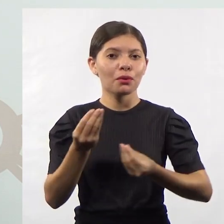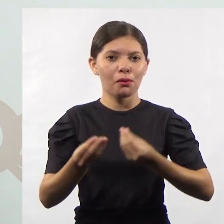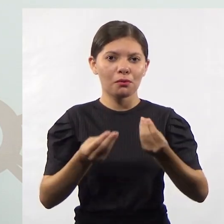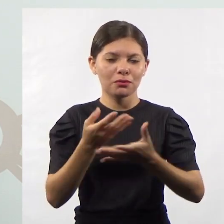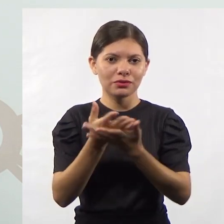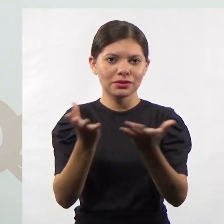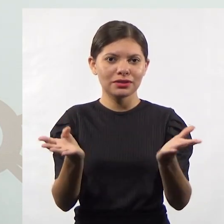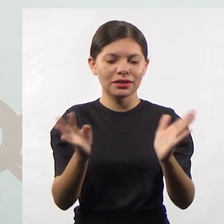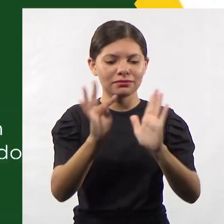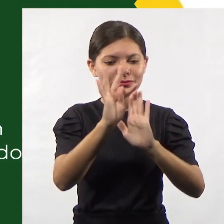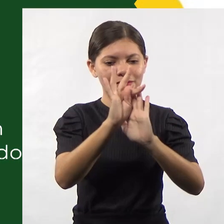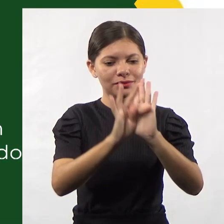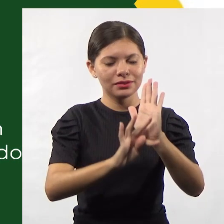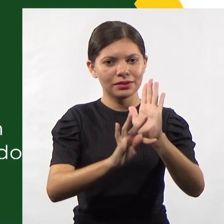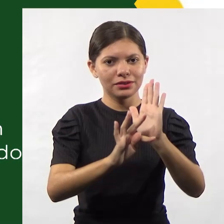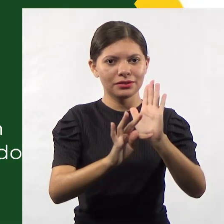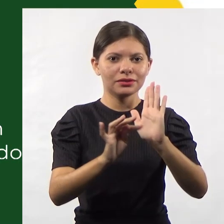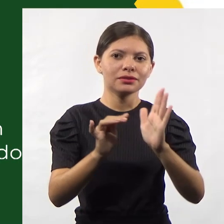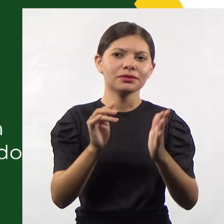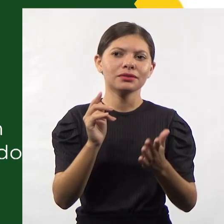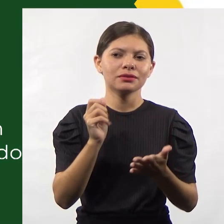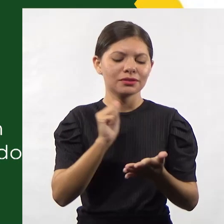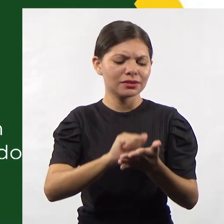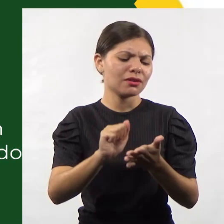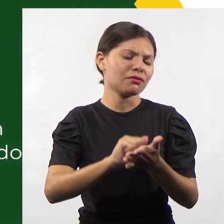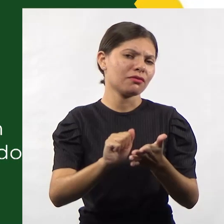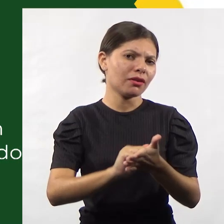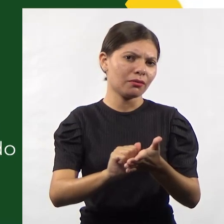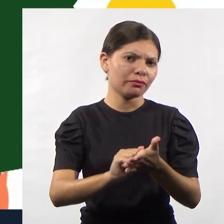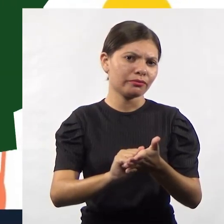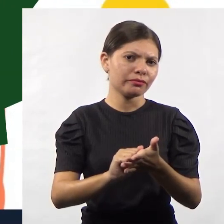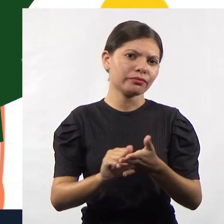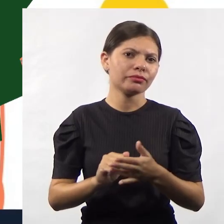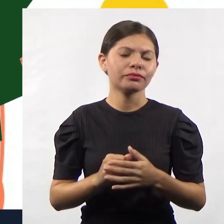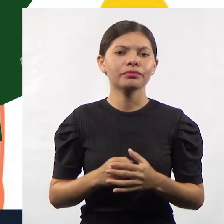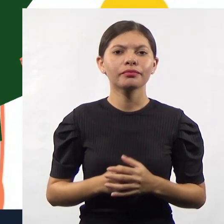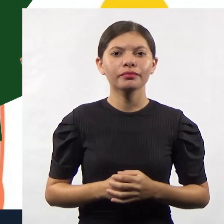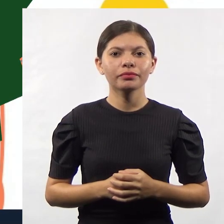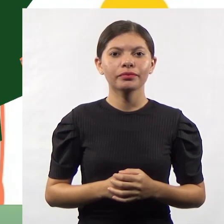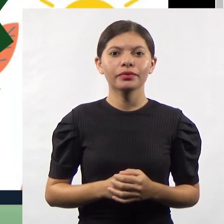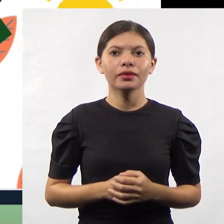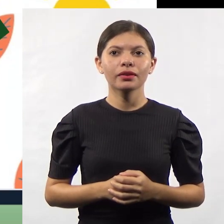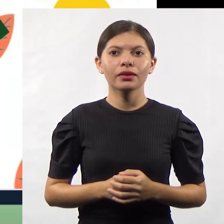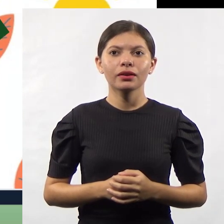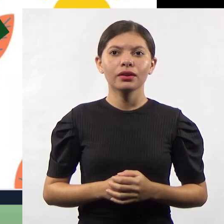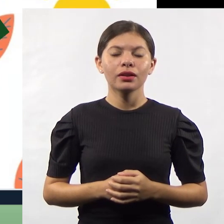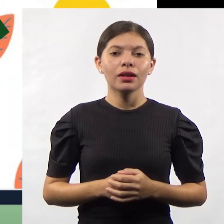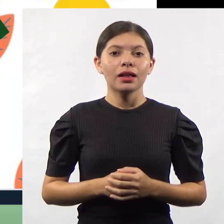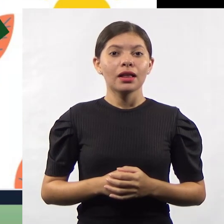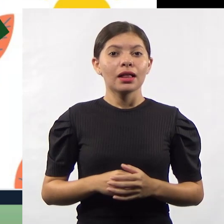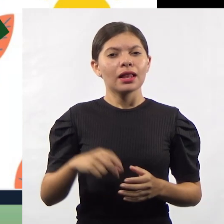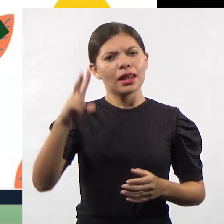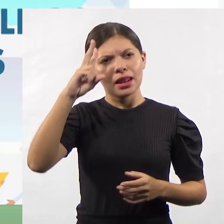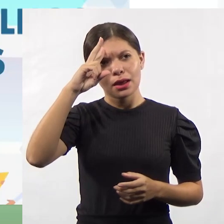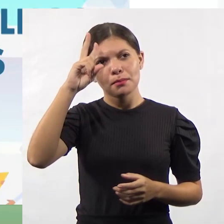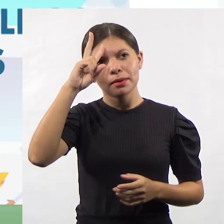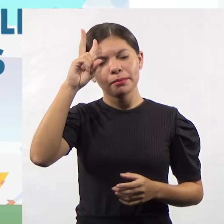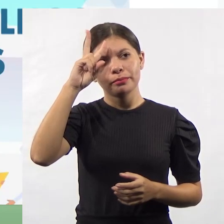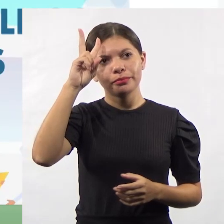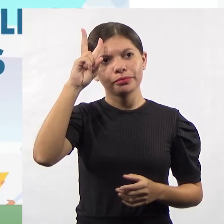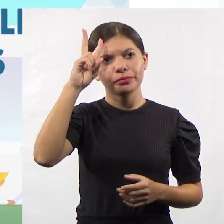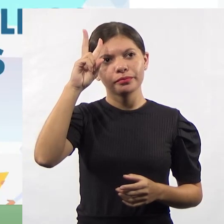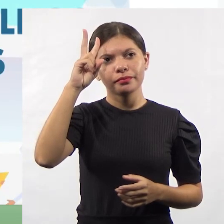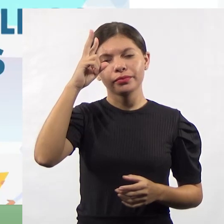Então, vamos acompanhar aqui no texto como é que a gente vai fazer. Então, lá no nosso instrumental, lembra, no